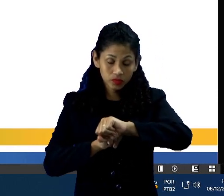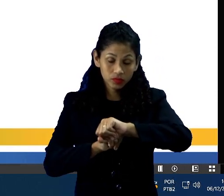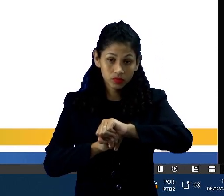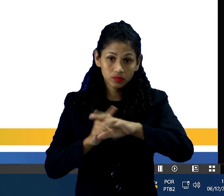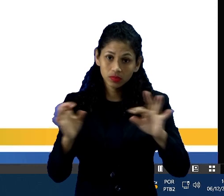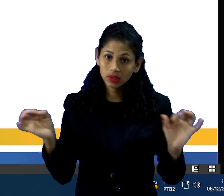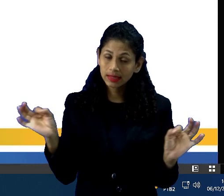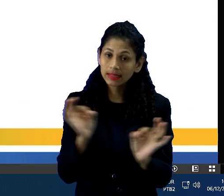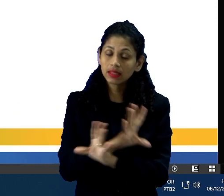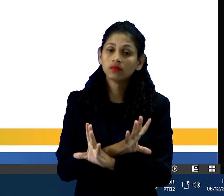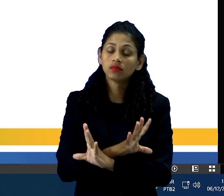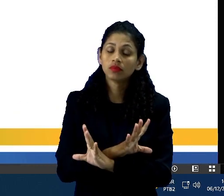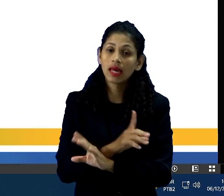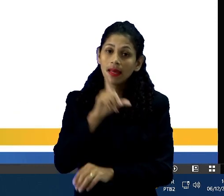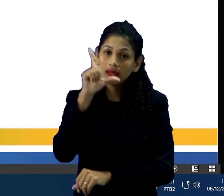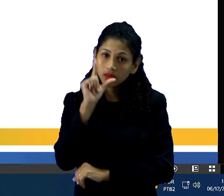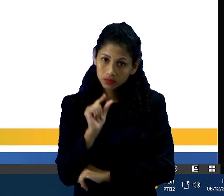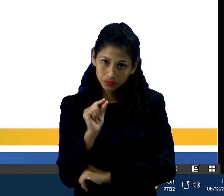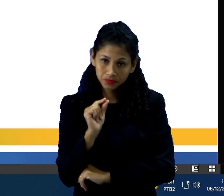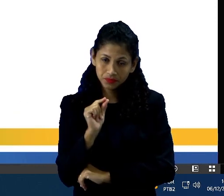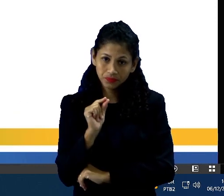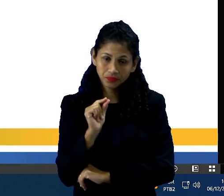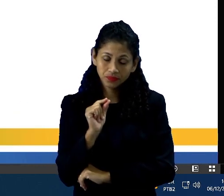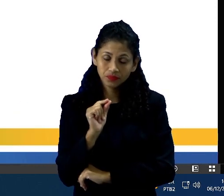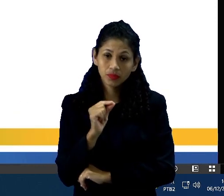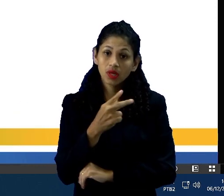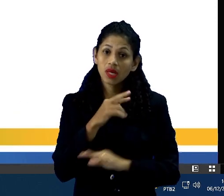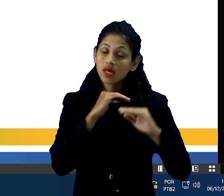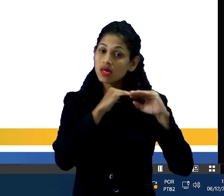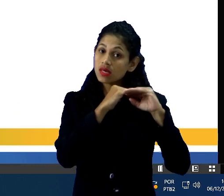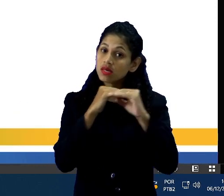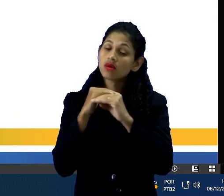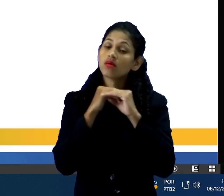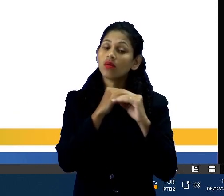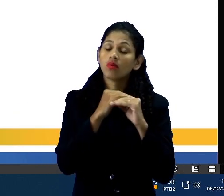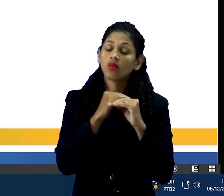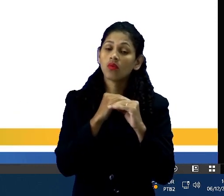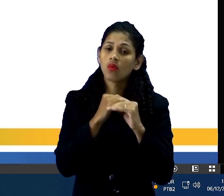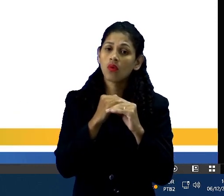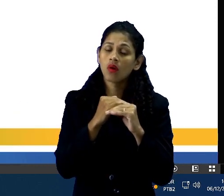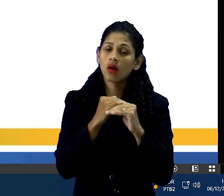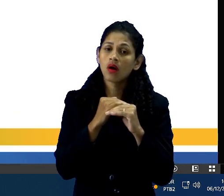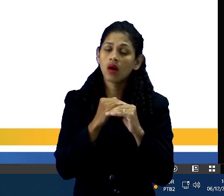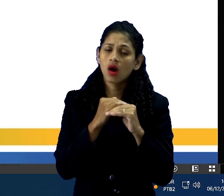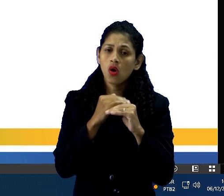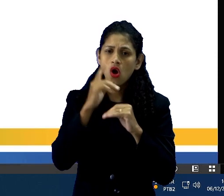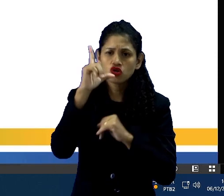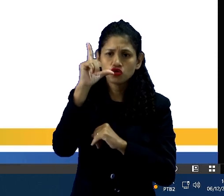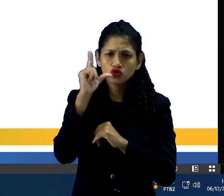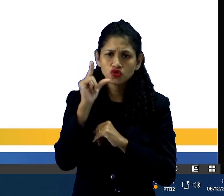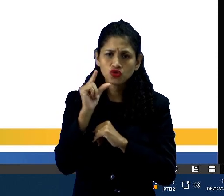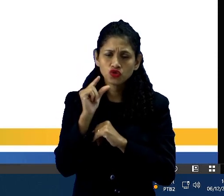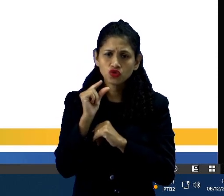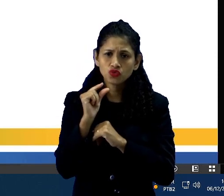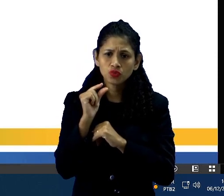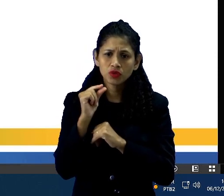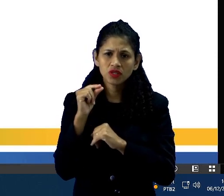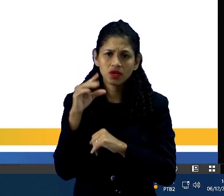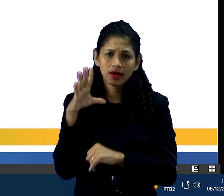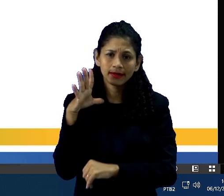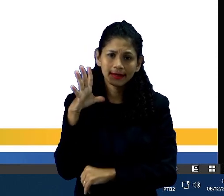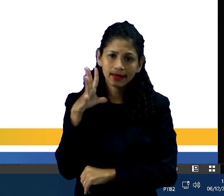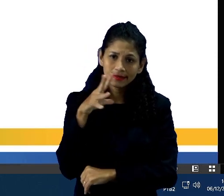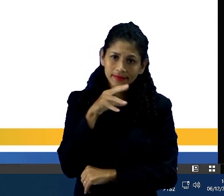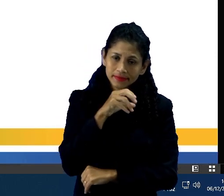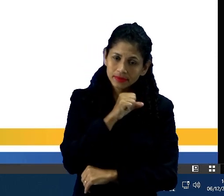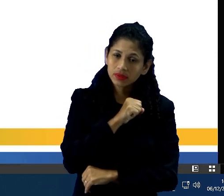concluir um percurso é menor. Da mesma forma, ao diminuir a velocidade, mais tempo será necessário